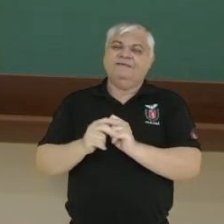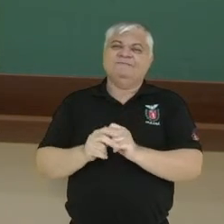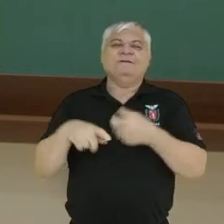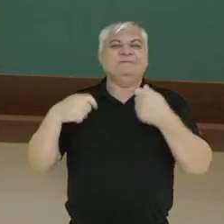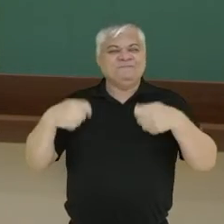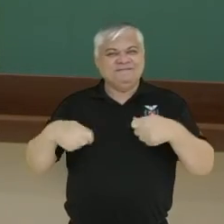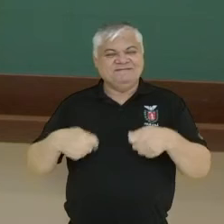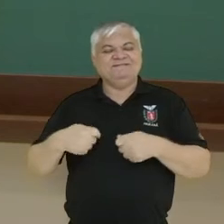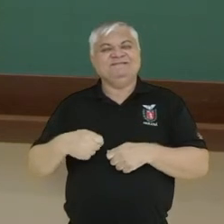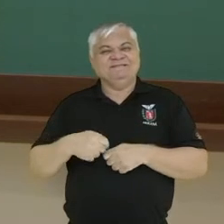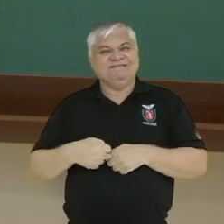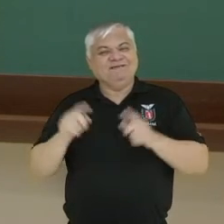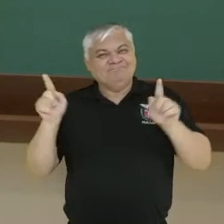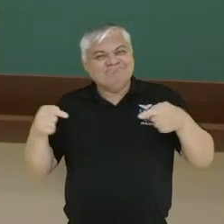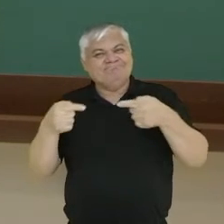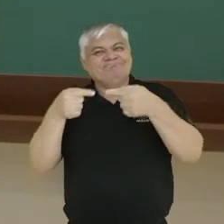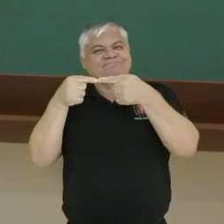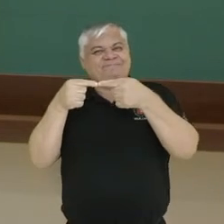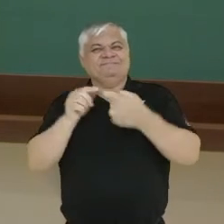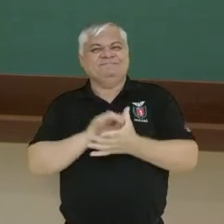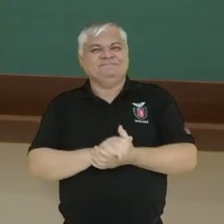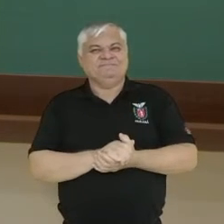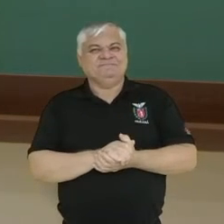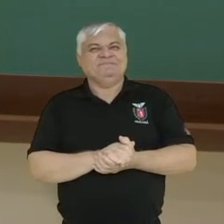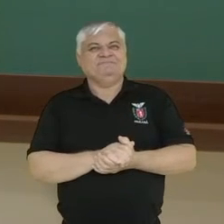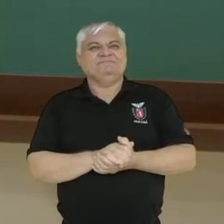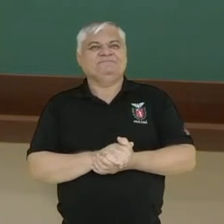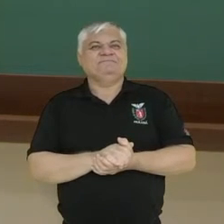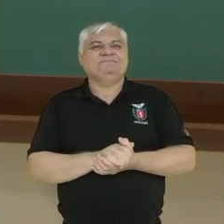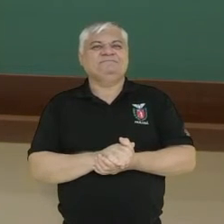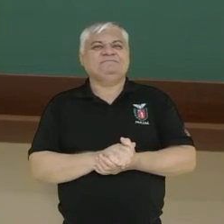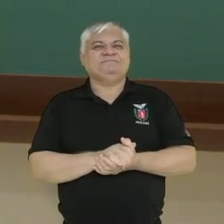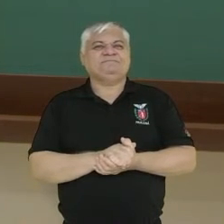da nossa fala, da nossa entonação também, tá?